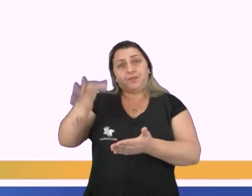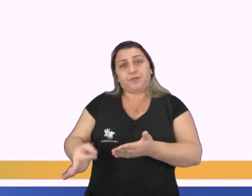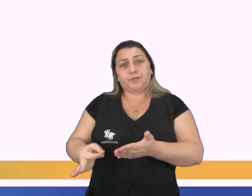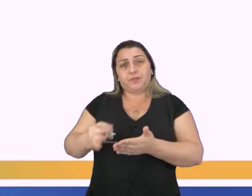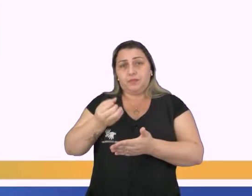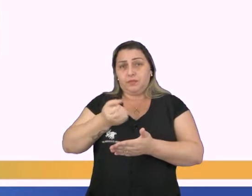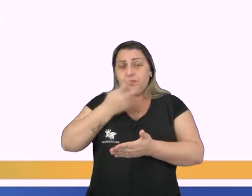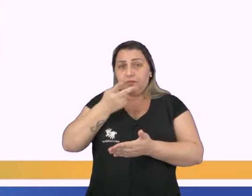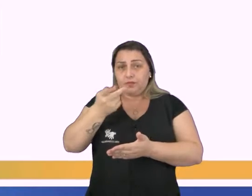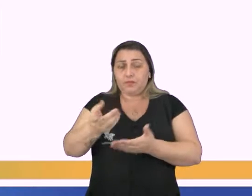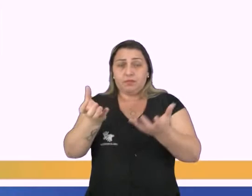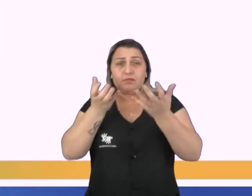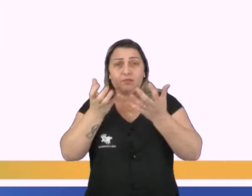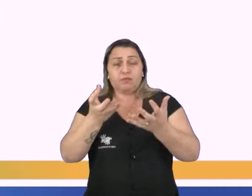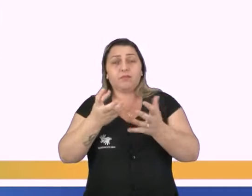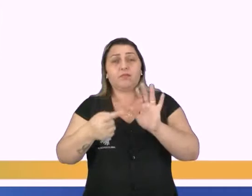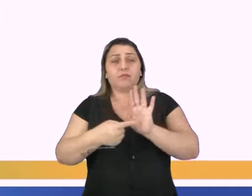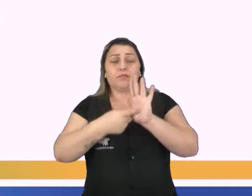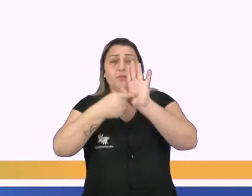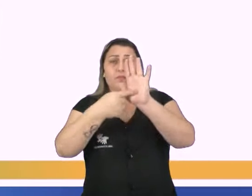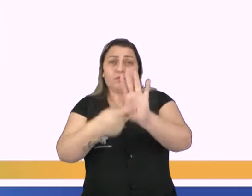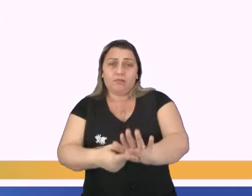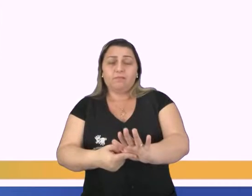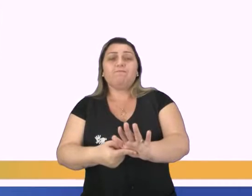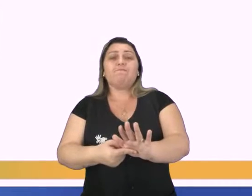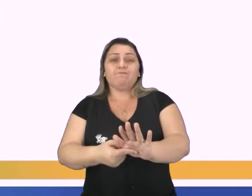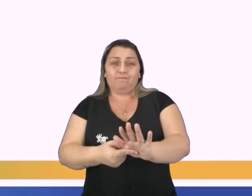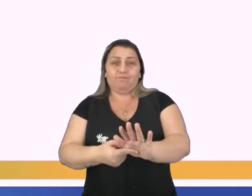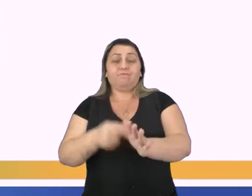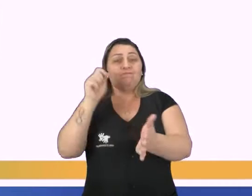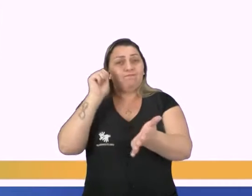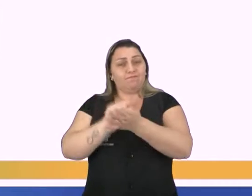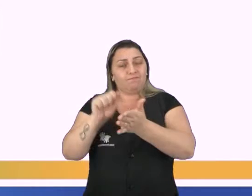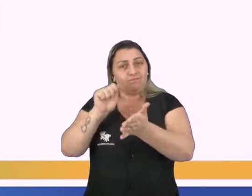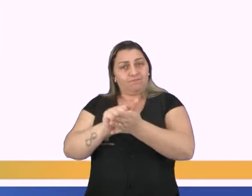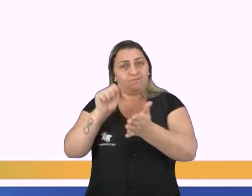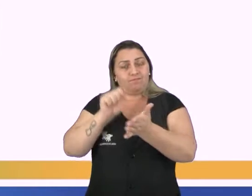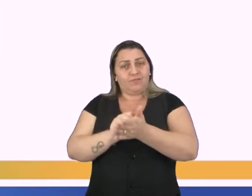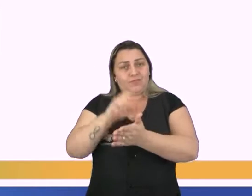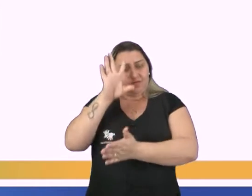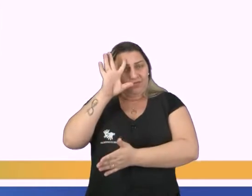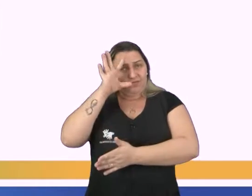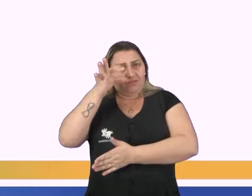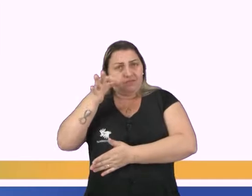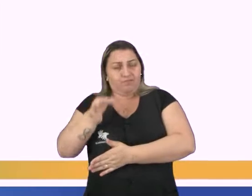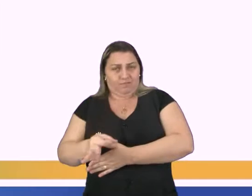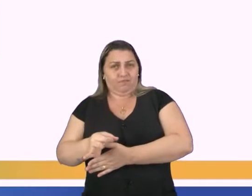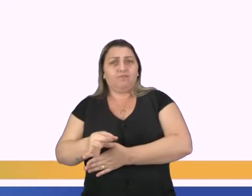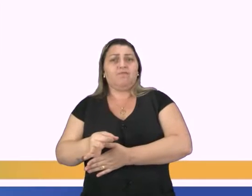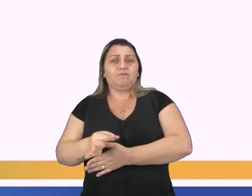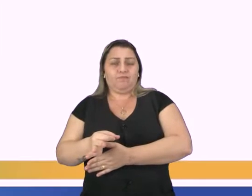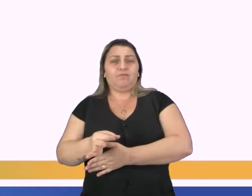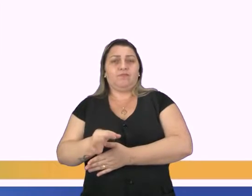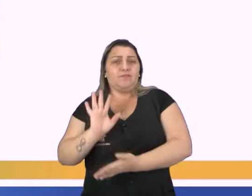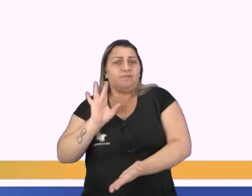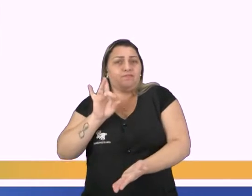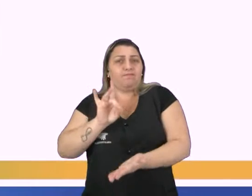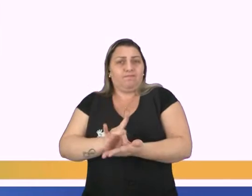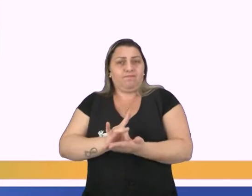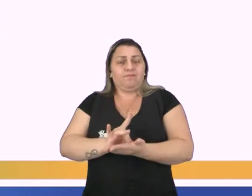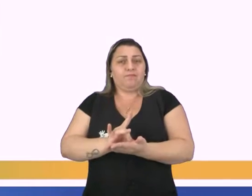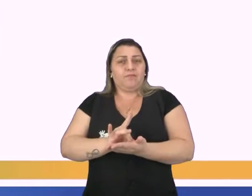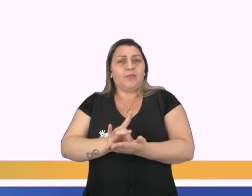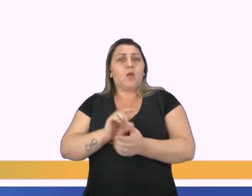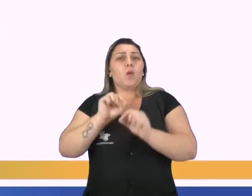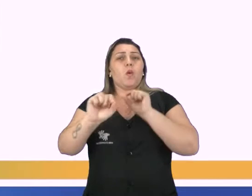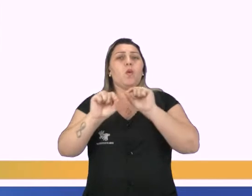para vocês, ele quer revelar que o fato sobre o qual se escreve indica certeza, algo certo, real e verdadeiro.